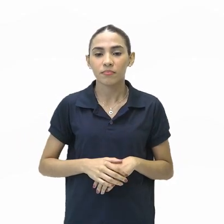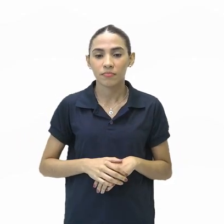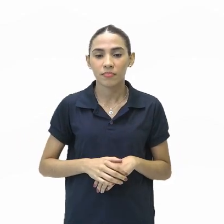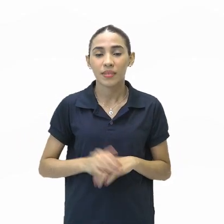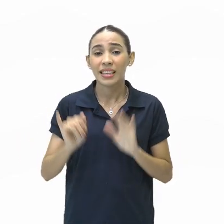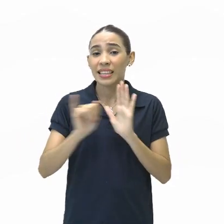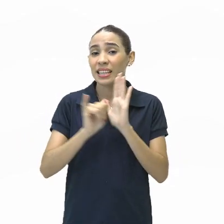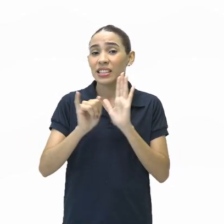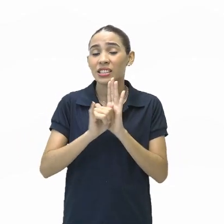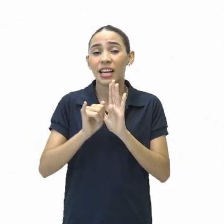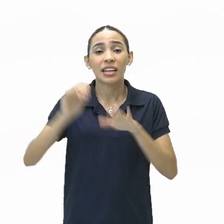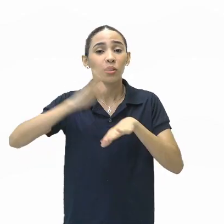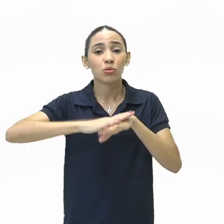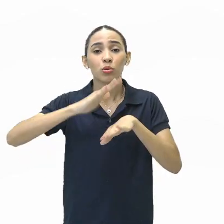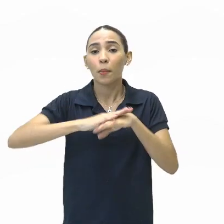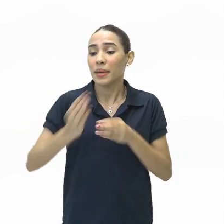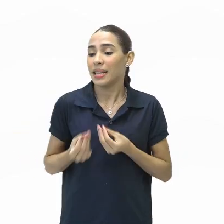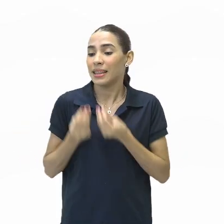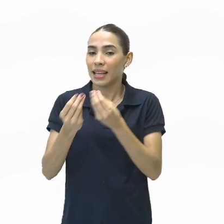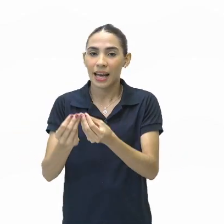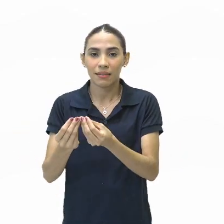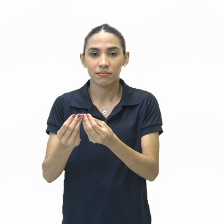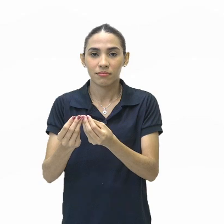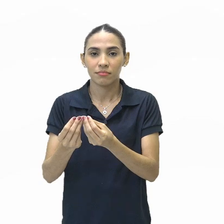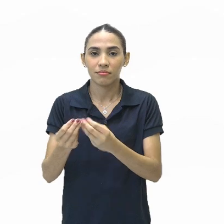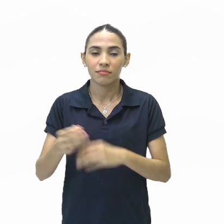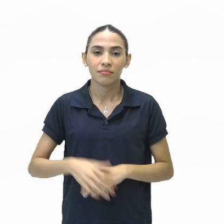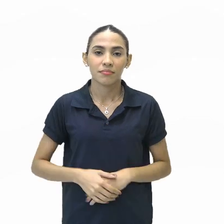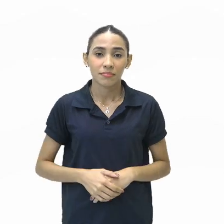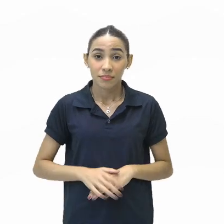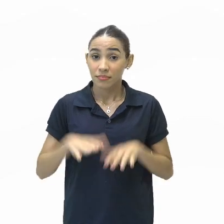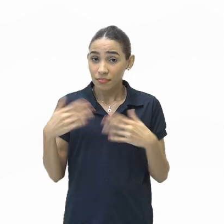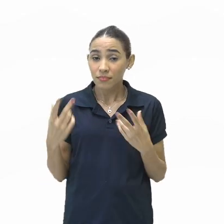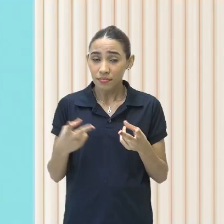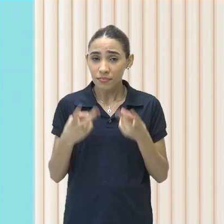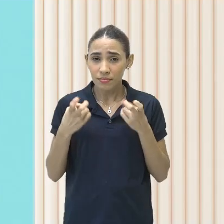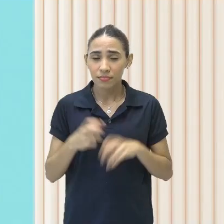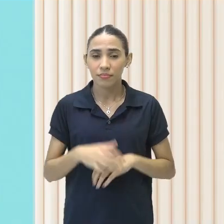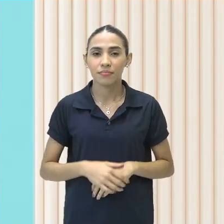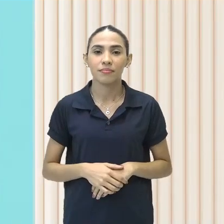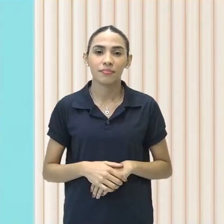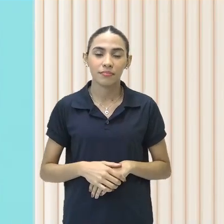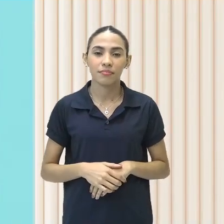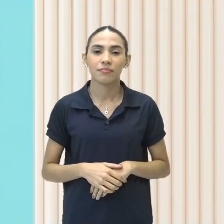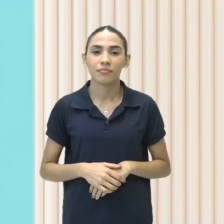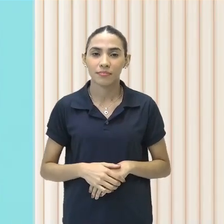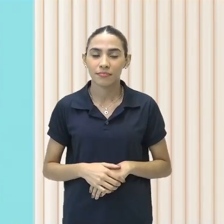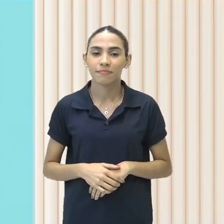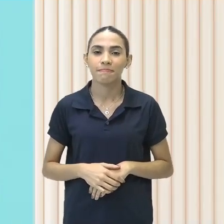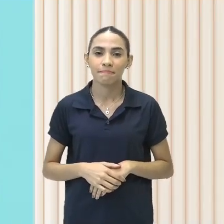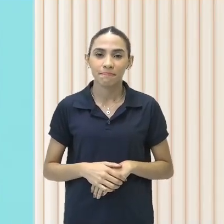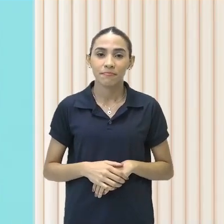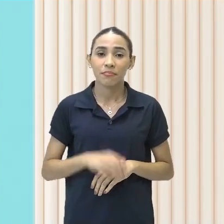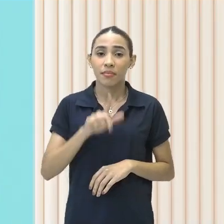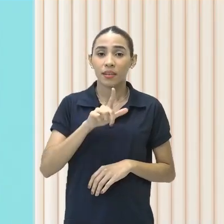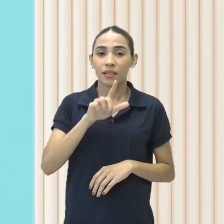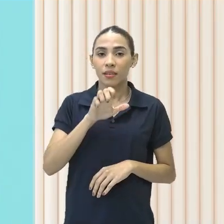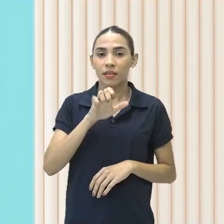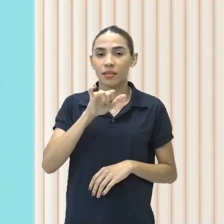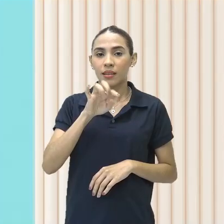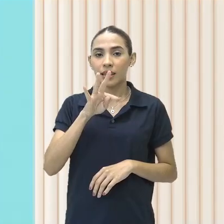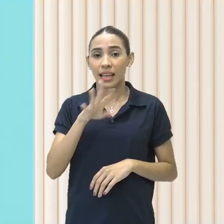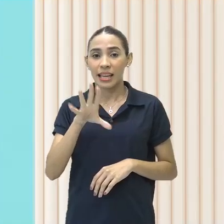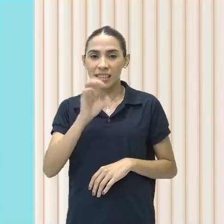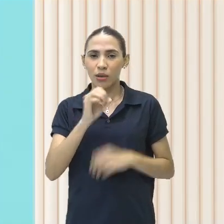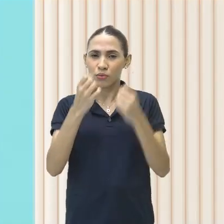sua autonomia. Veja só aí, né? Olha o que Leitão fala